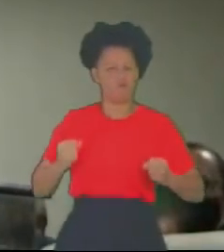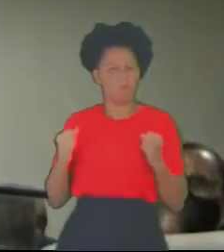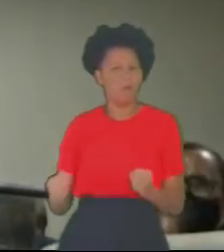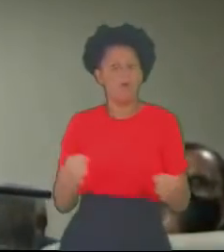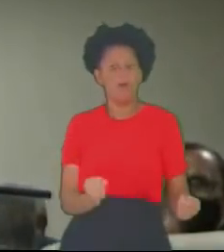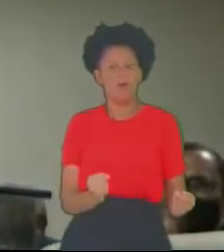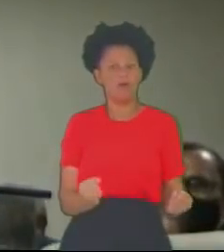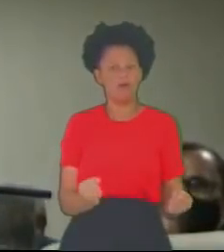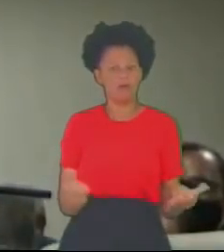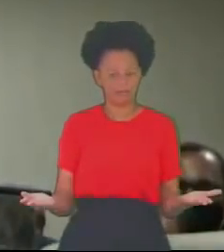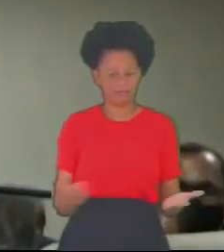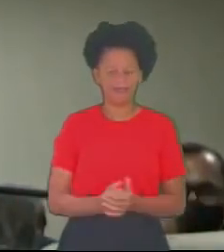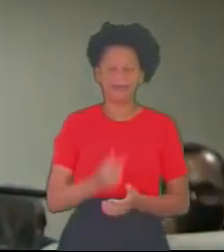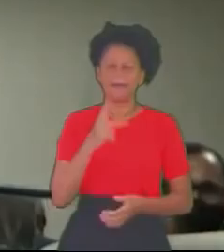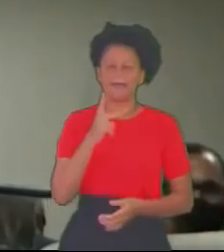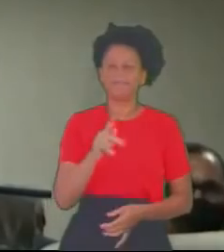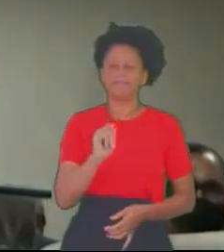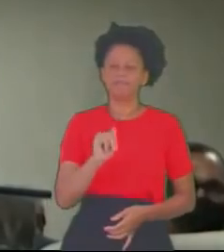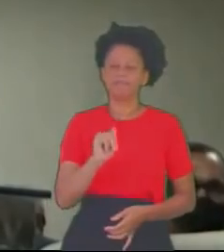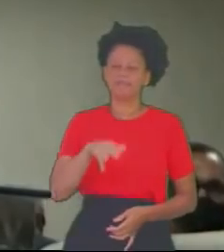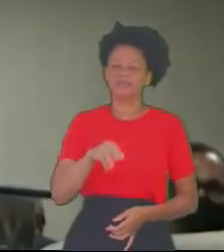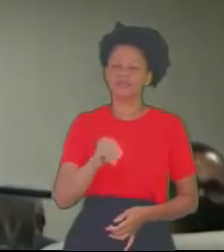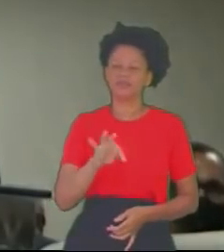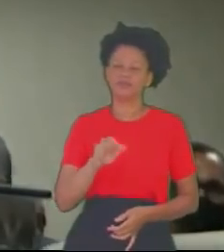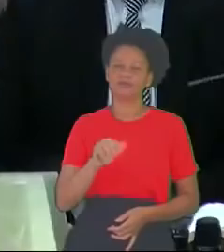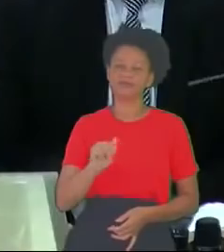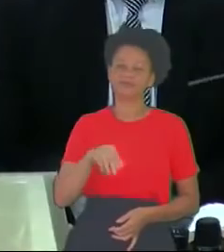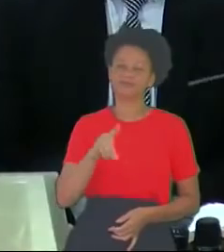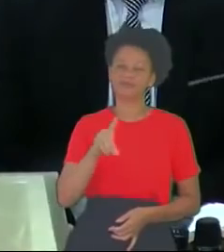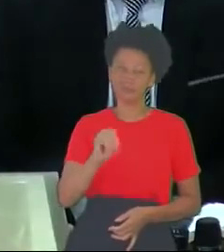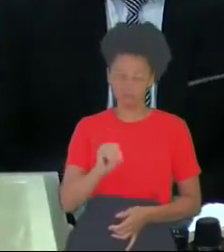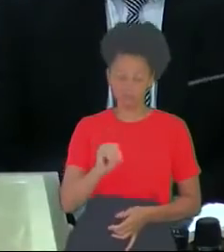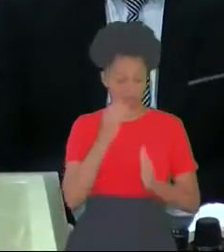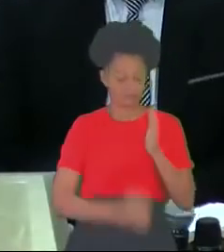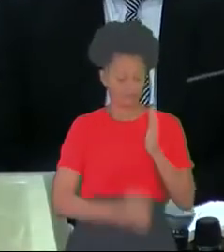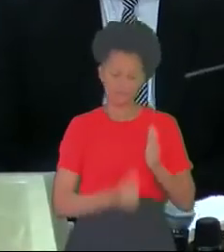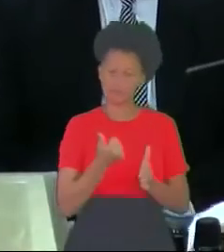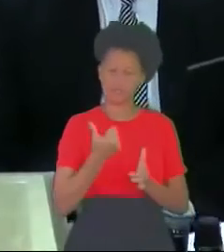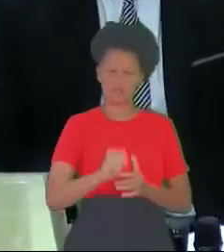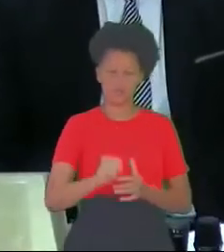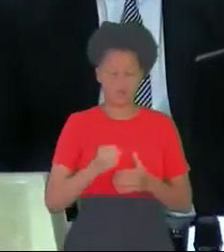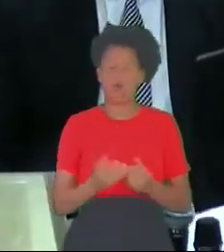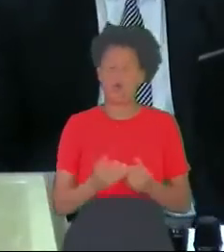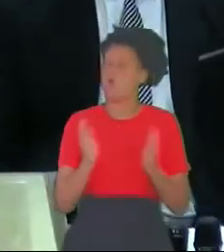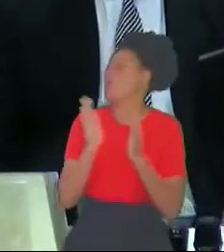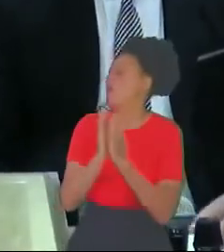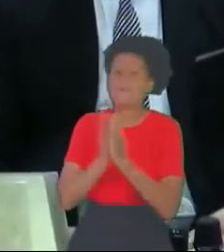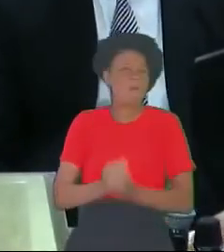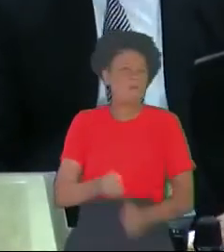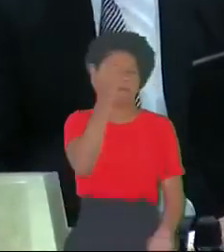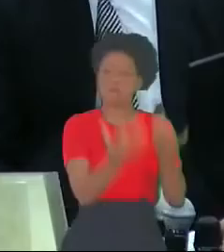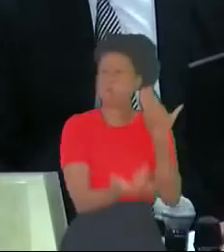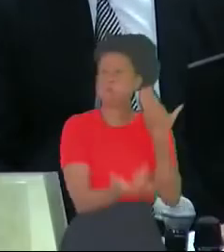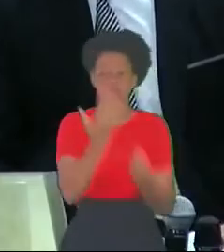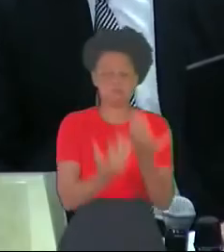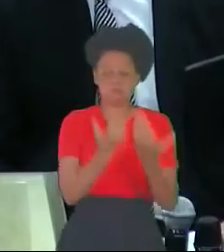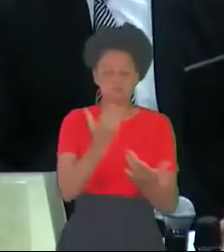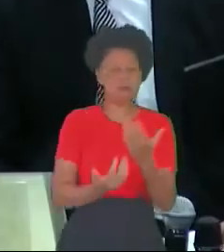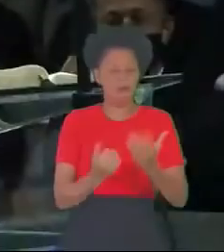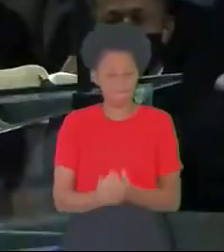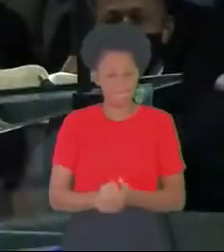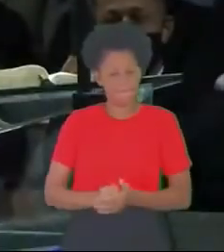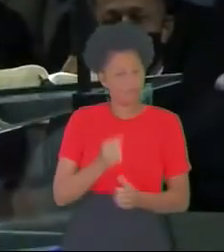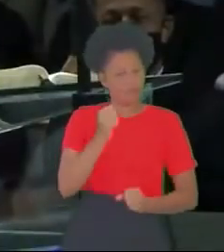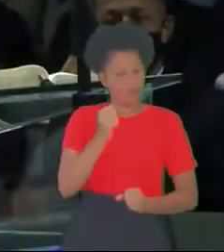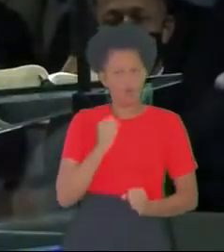Não é pinotando o que a gente nordestino diz, né? No capítulo 18, o homem está orando e fogo descendo. No capítulo 18,